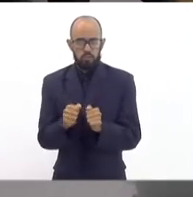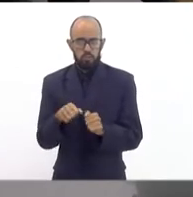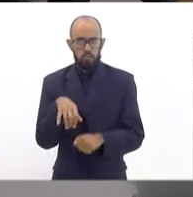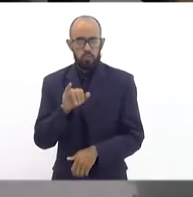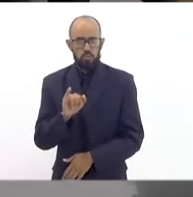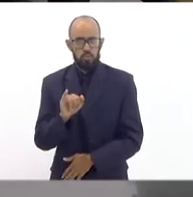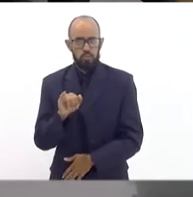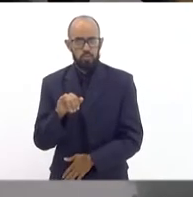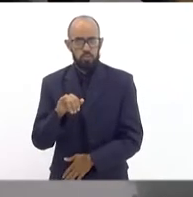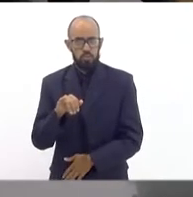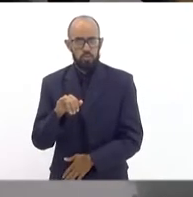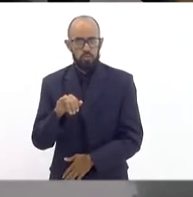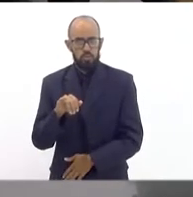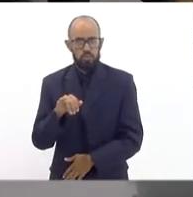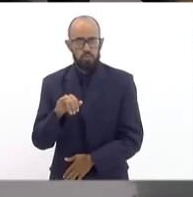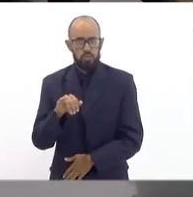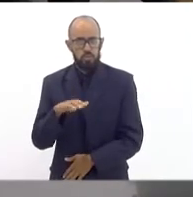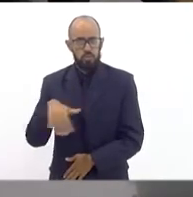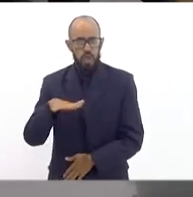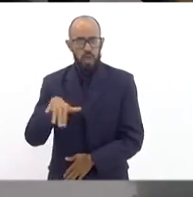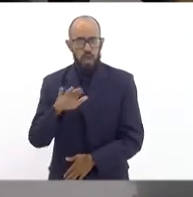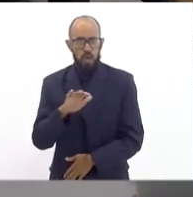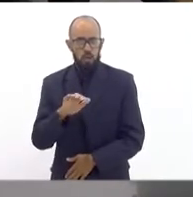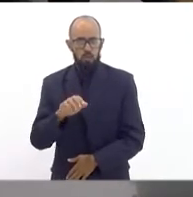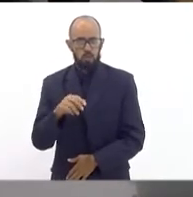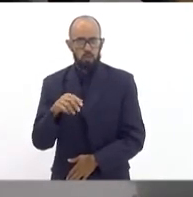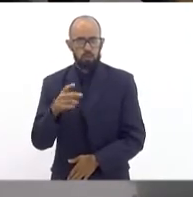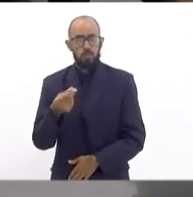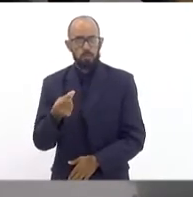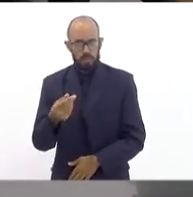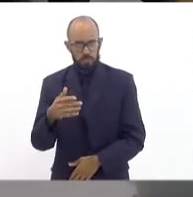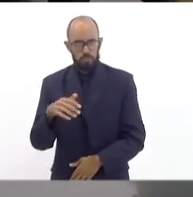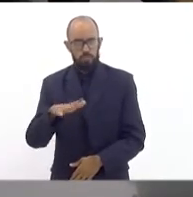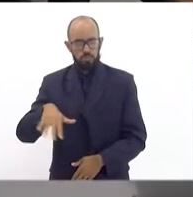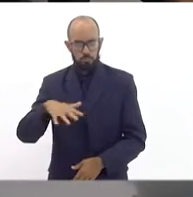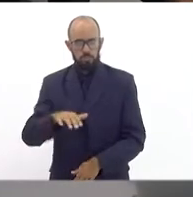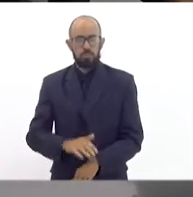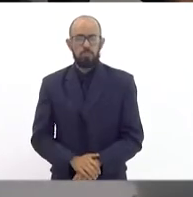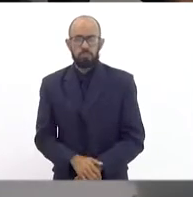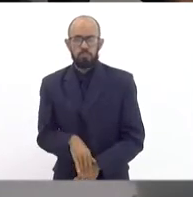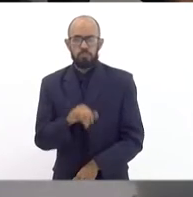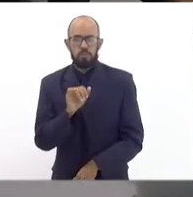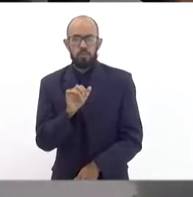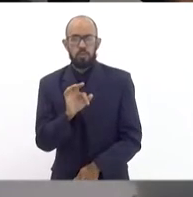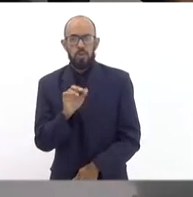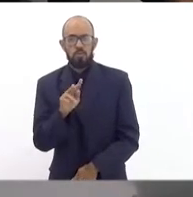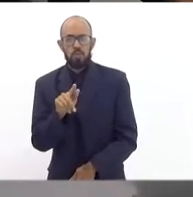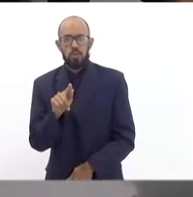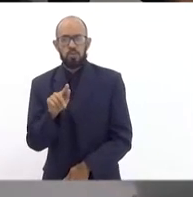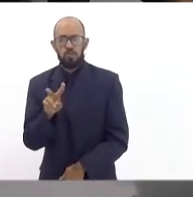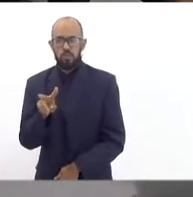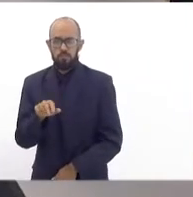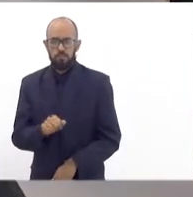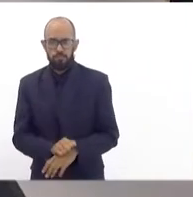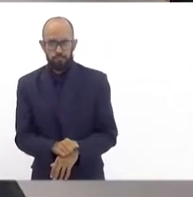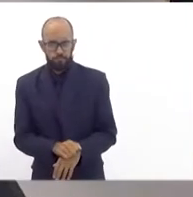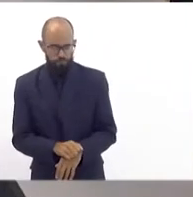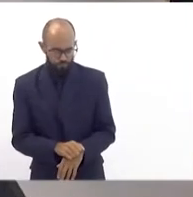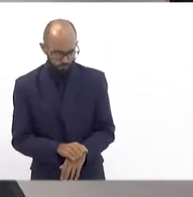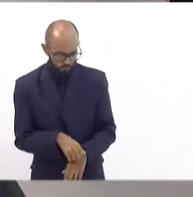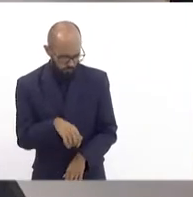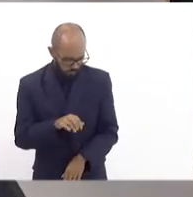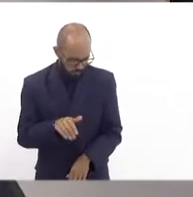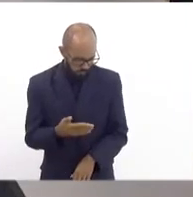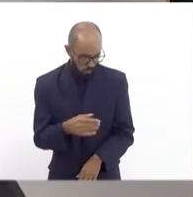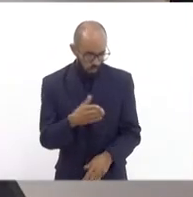de Mercado, da FGV. E aí, a senhora perguntou, desculpa. O único índice que você se baseia é o IGPM, mais isso,